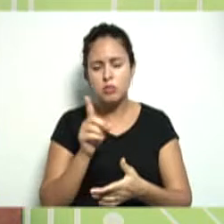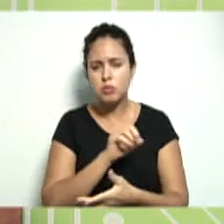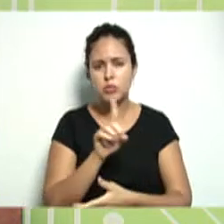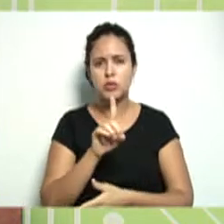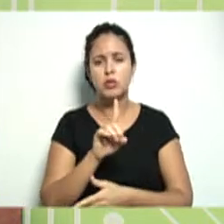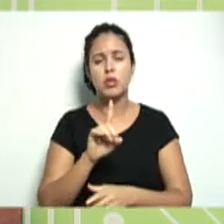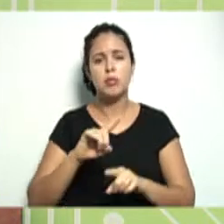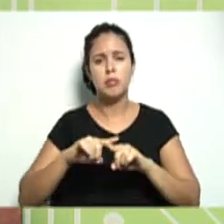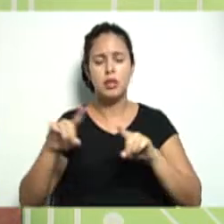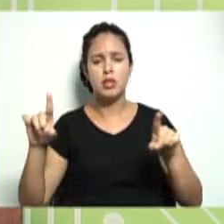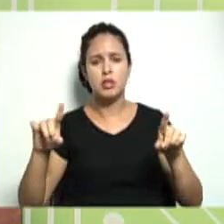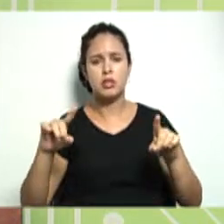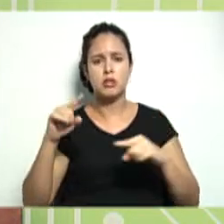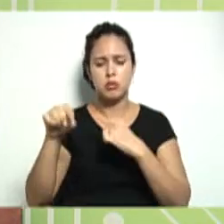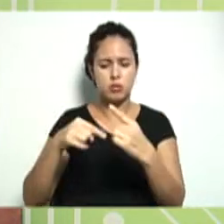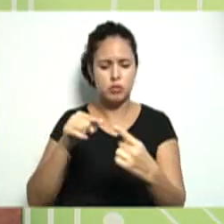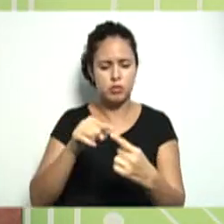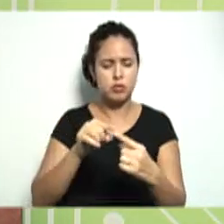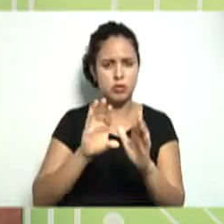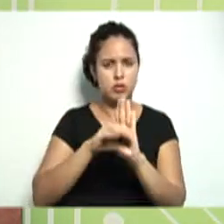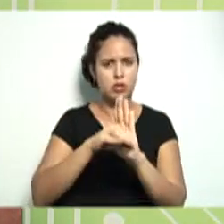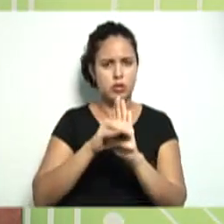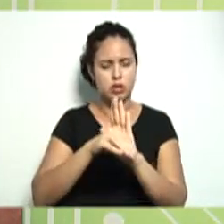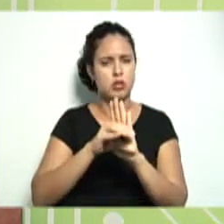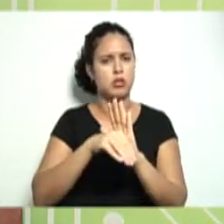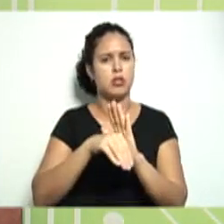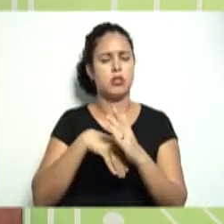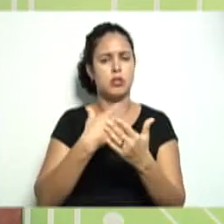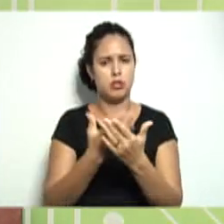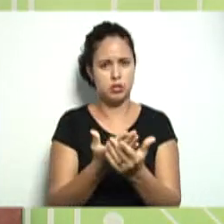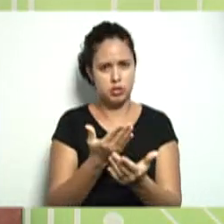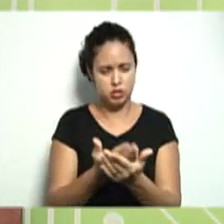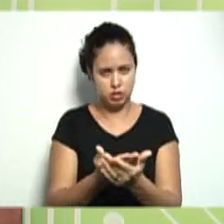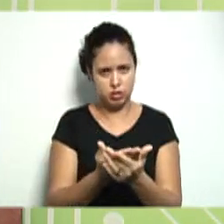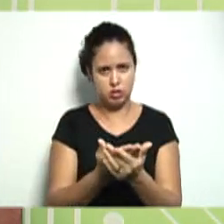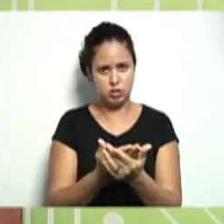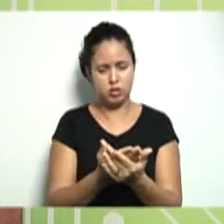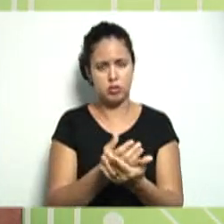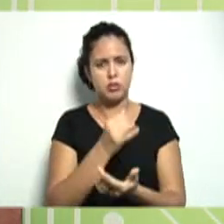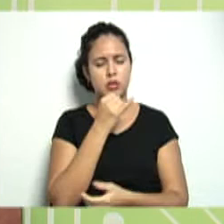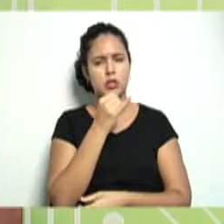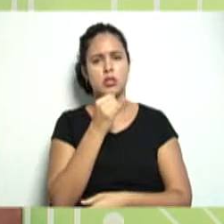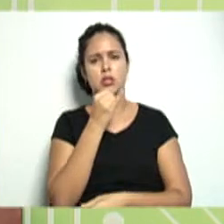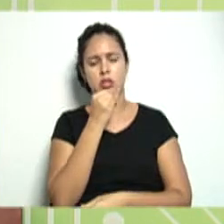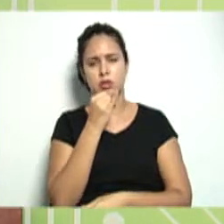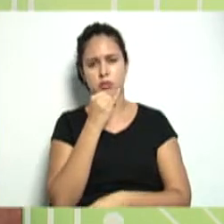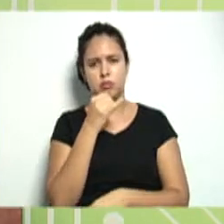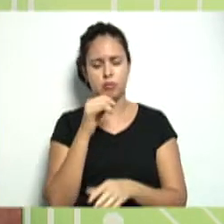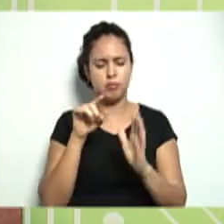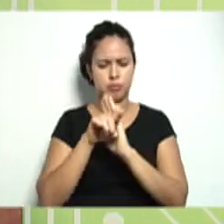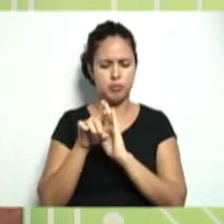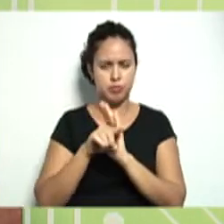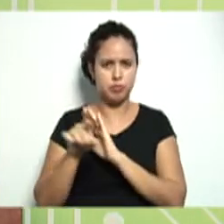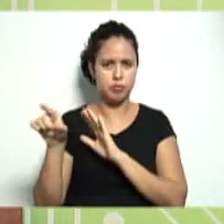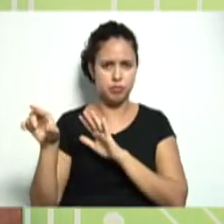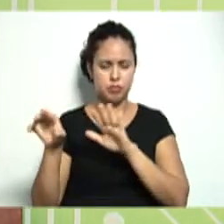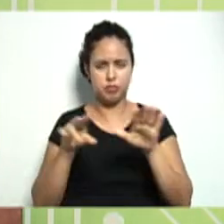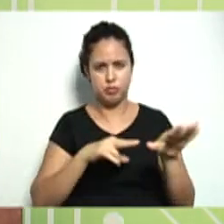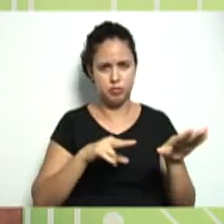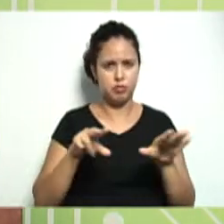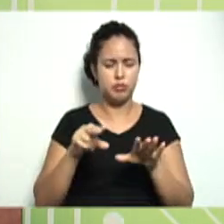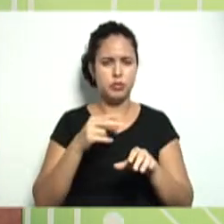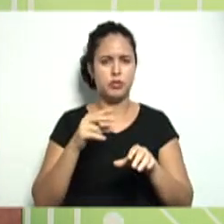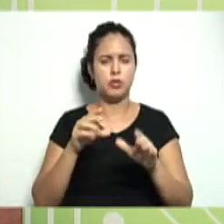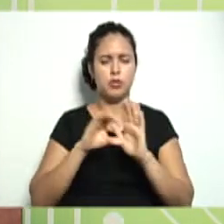não corresponde ao conteúdo daquela aula. Como, por exemplo, a gente viu nas questões anteriores, o conceito de